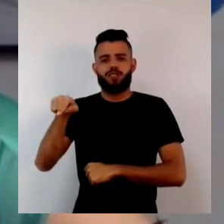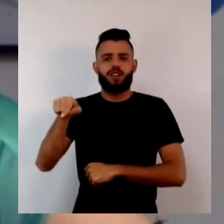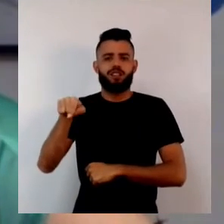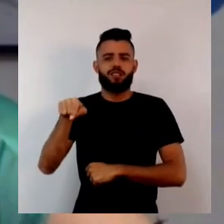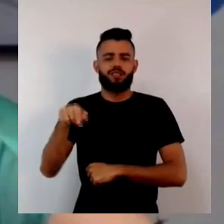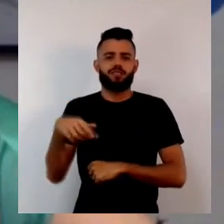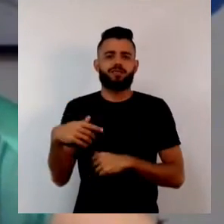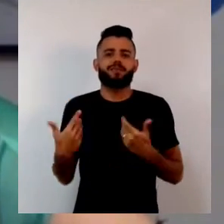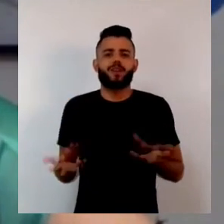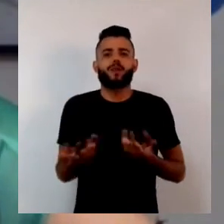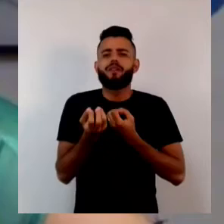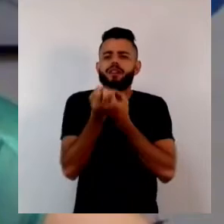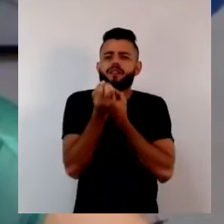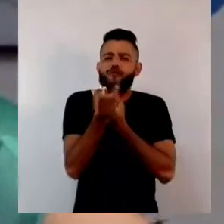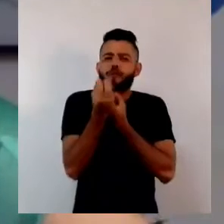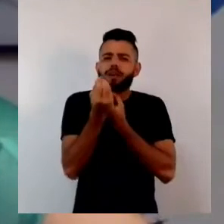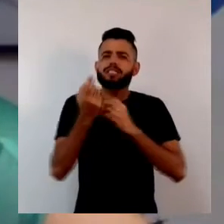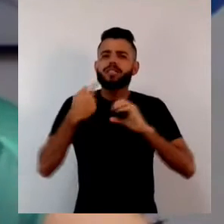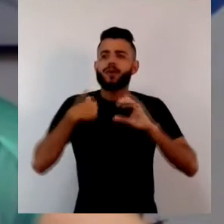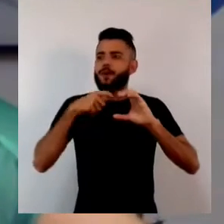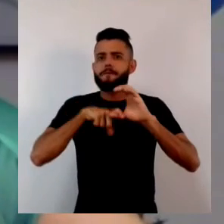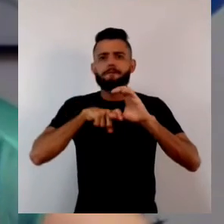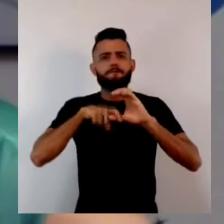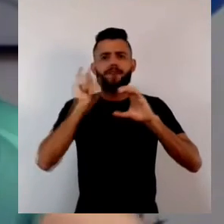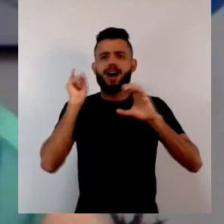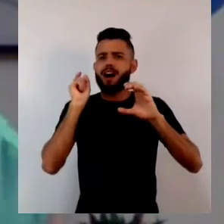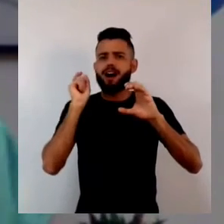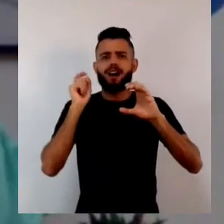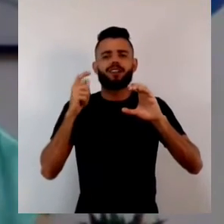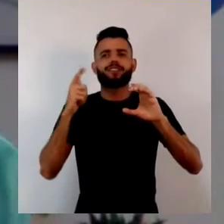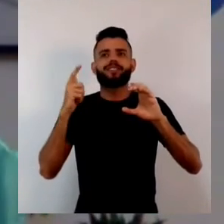emancipou horrores e me levou a empreender também.